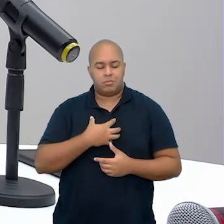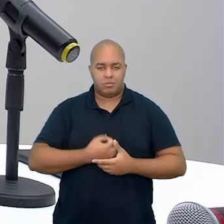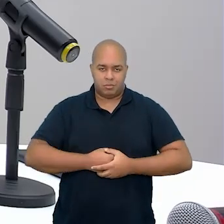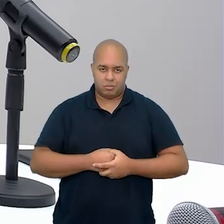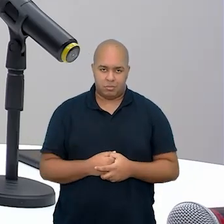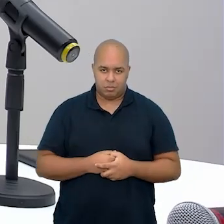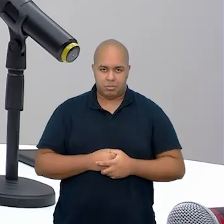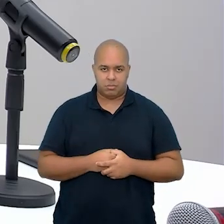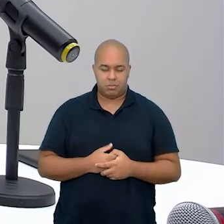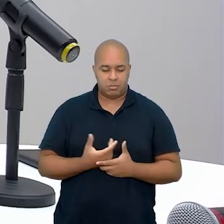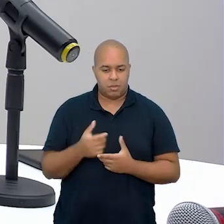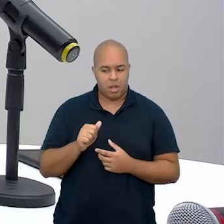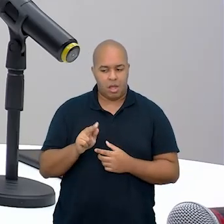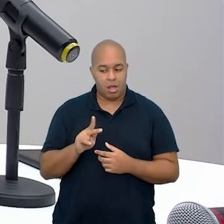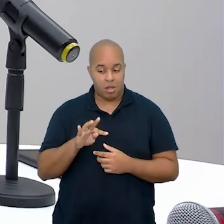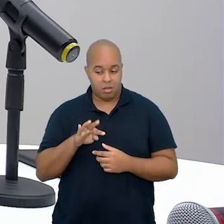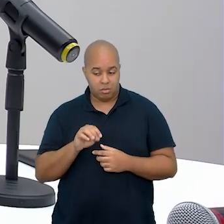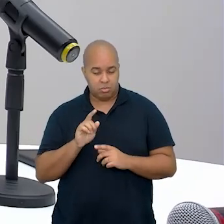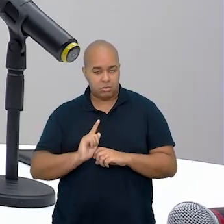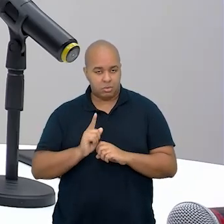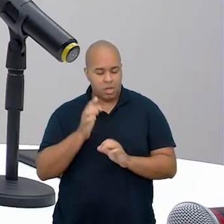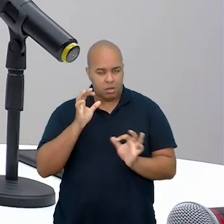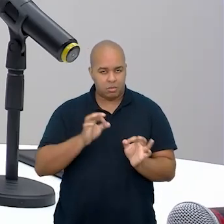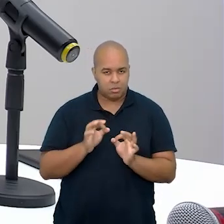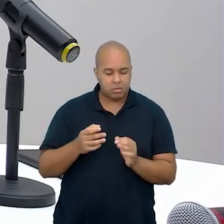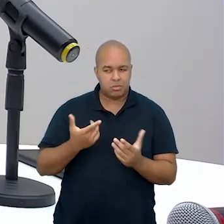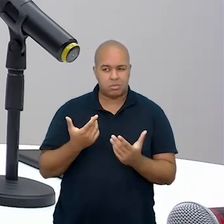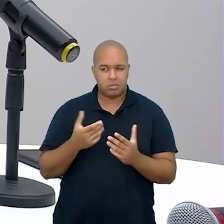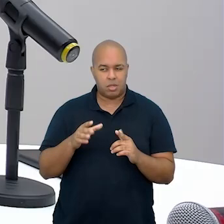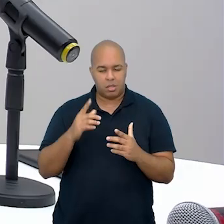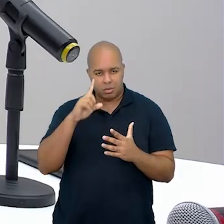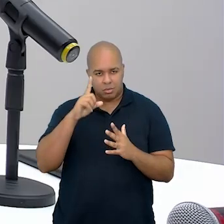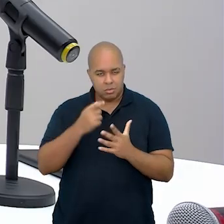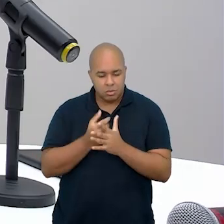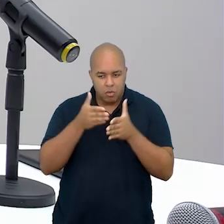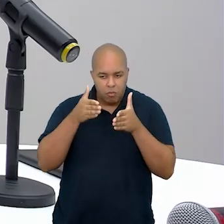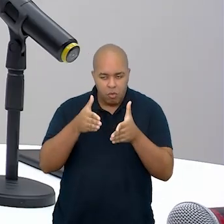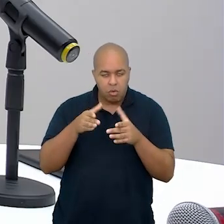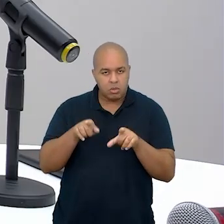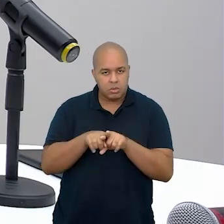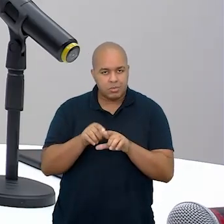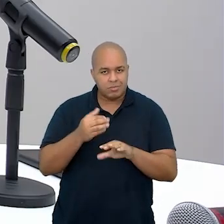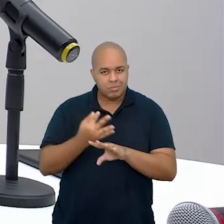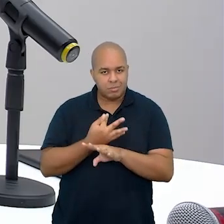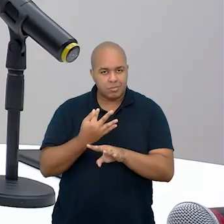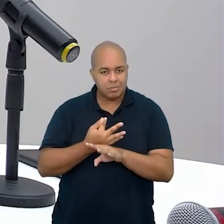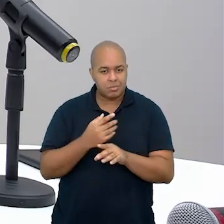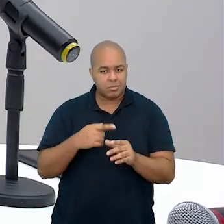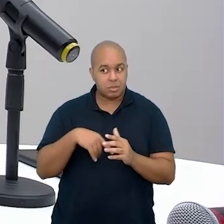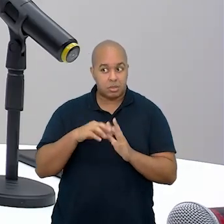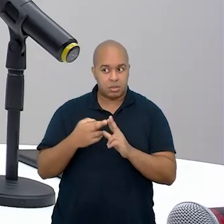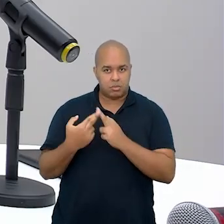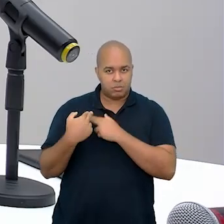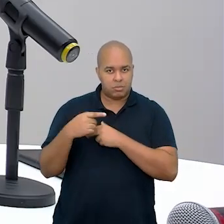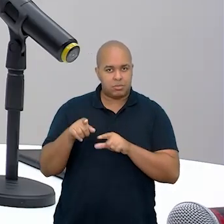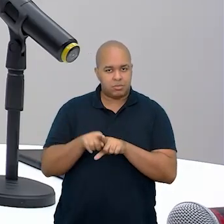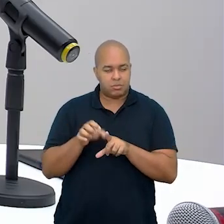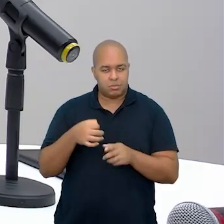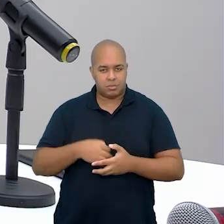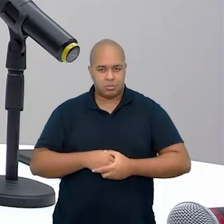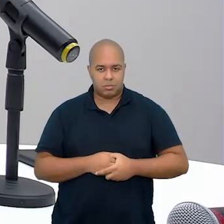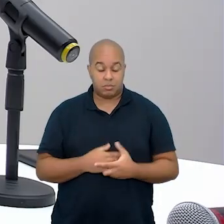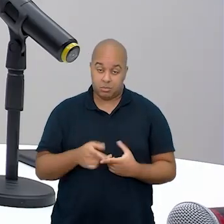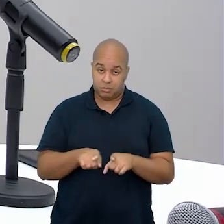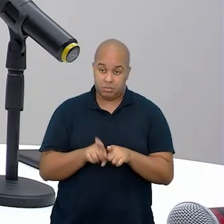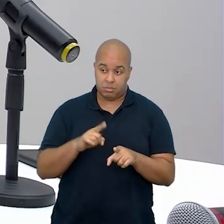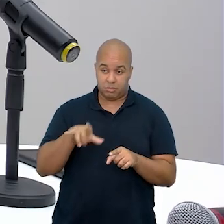socioemocionais, né, a autogestão, né, a organização, a determinação, o foco, a persistência, a responsabilidade, né?